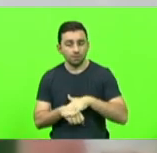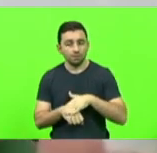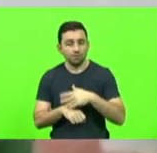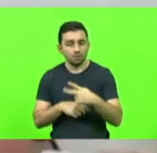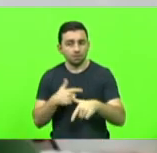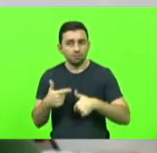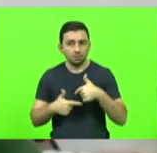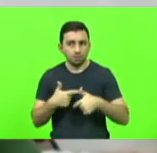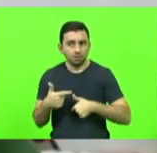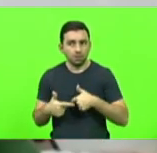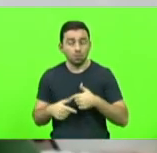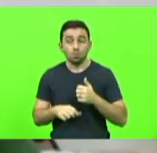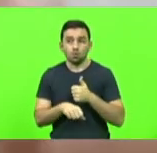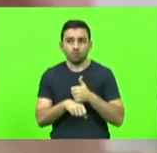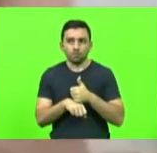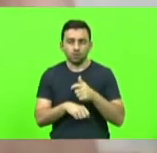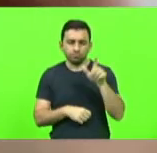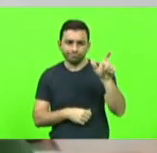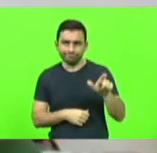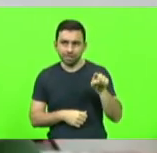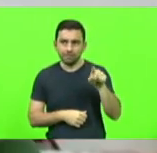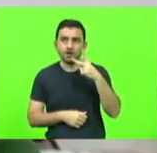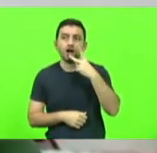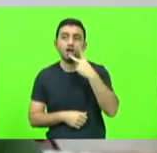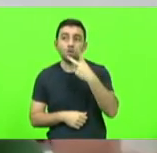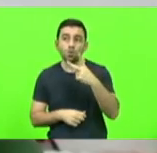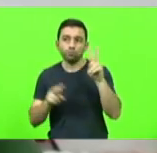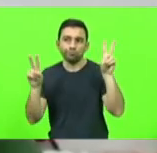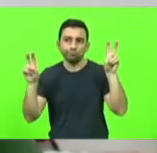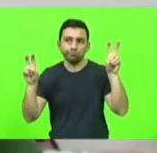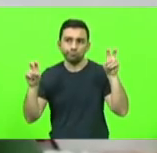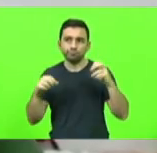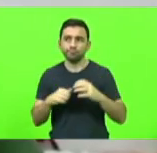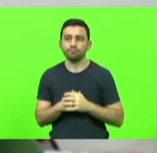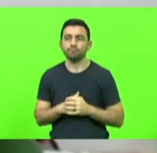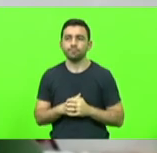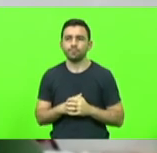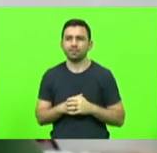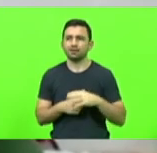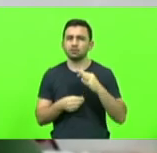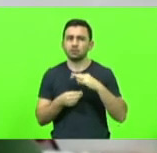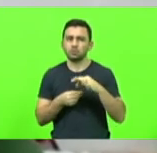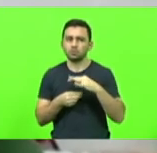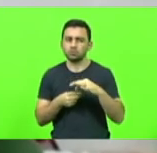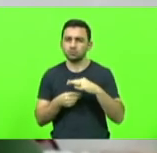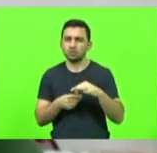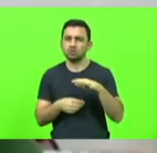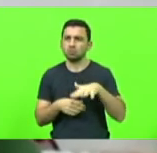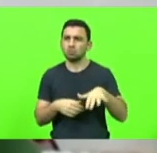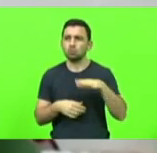Uma profissional fez o seguinte relato, abre aspas, as instituições não estão